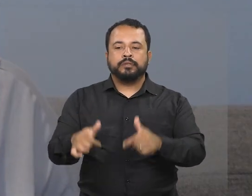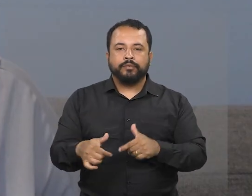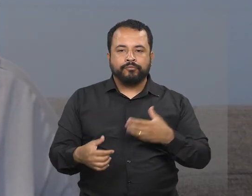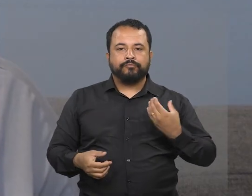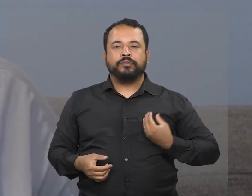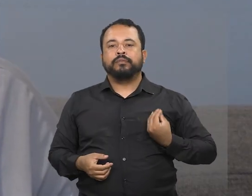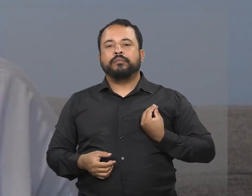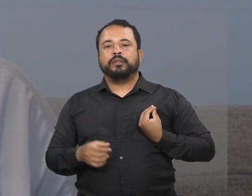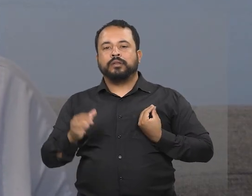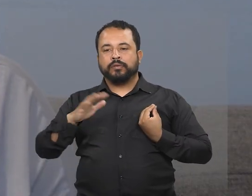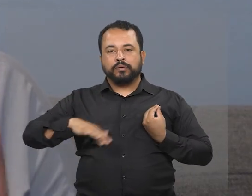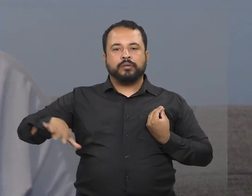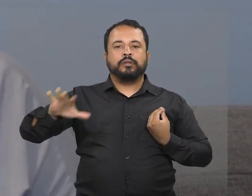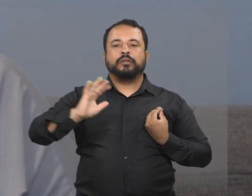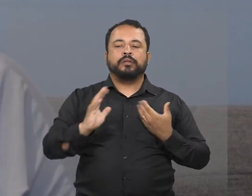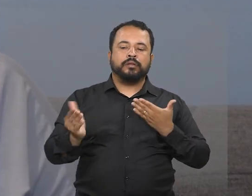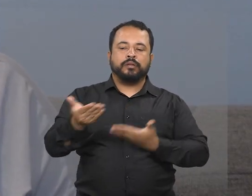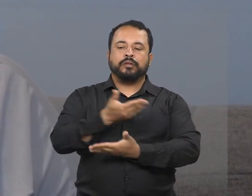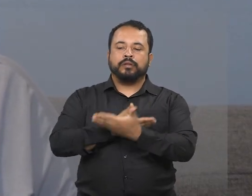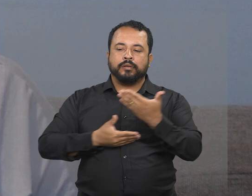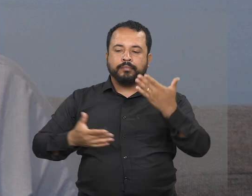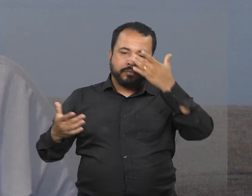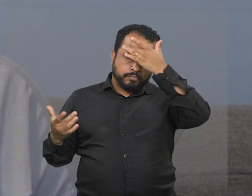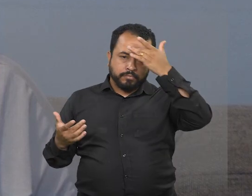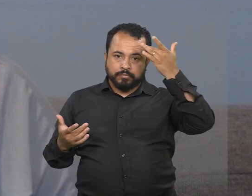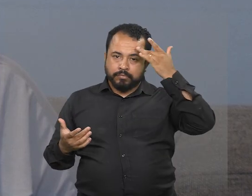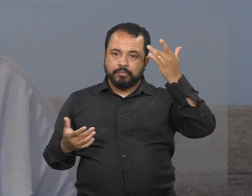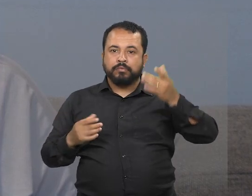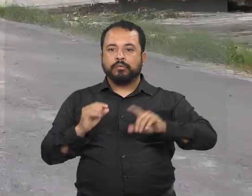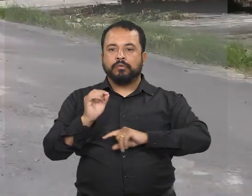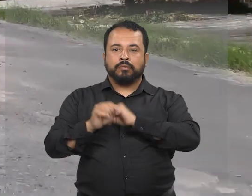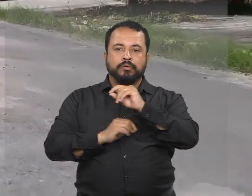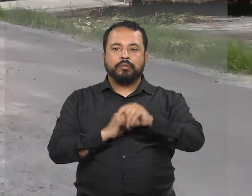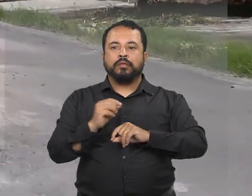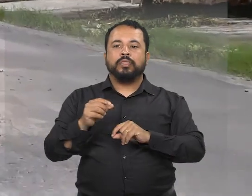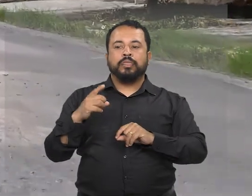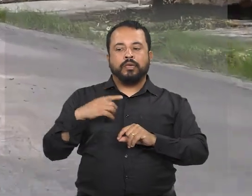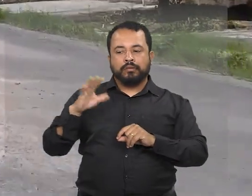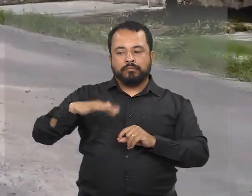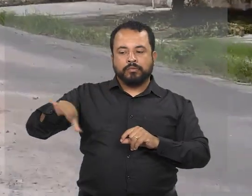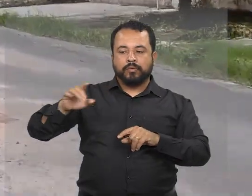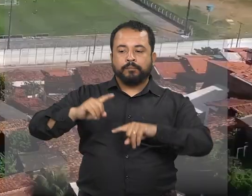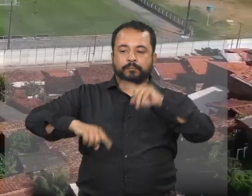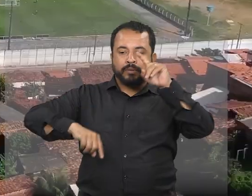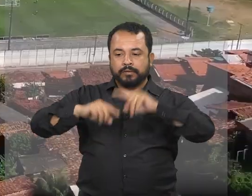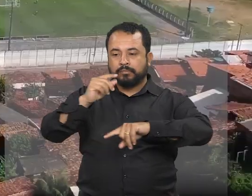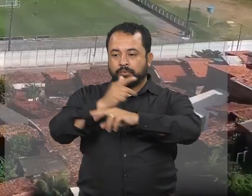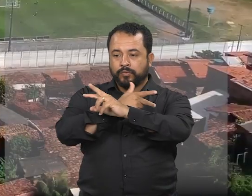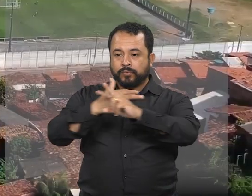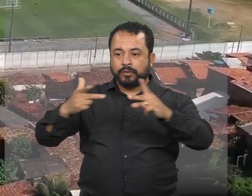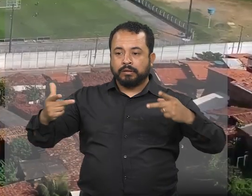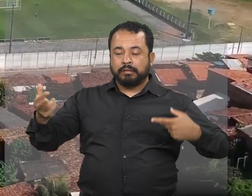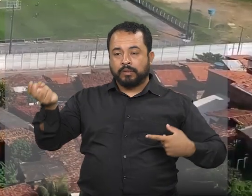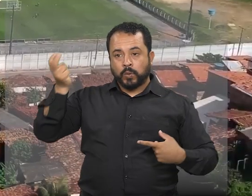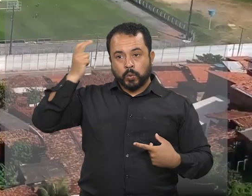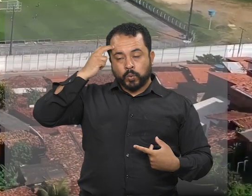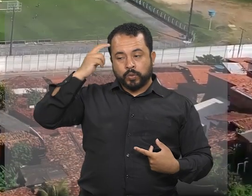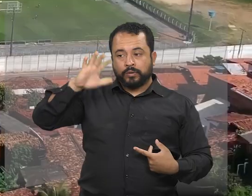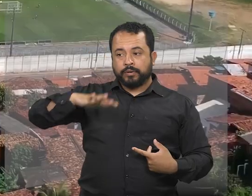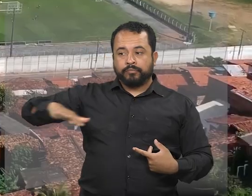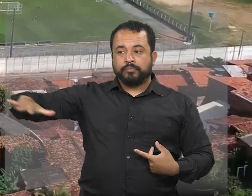uma convivência que colabore para a saúde mental. O patrimônio, o território,